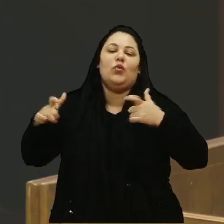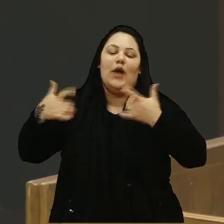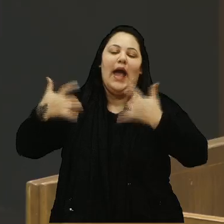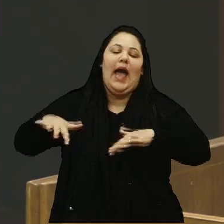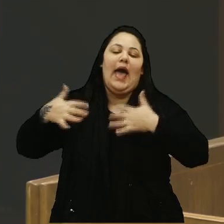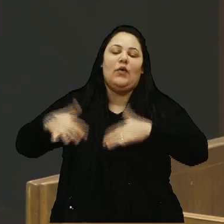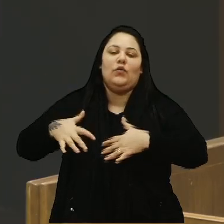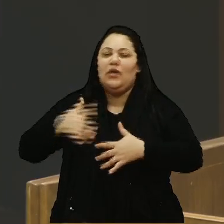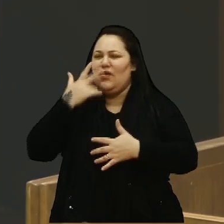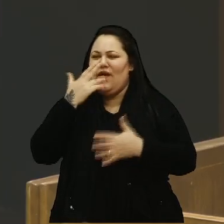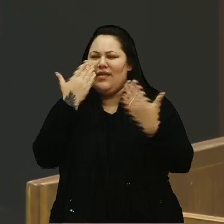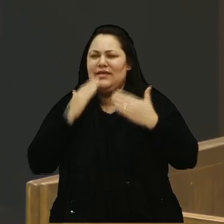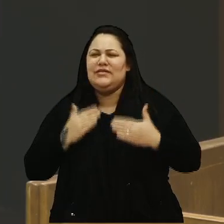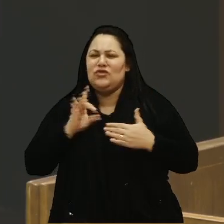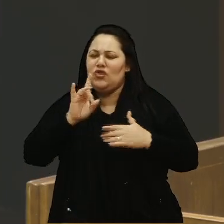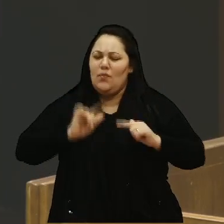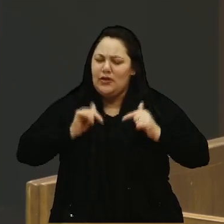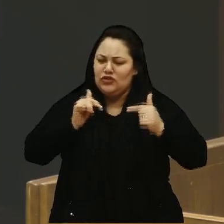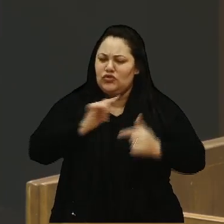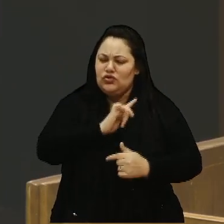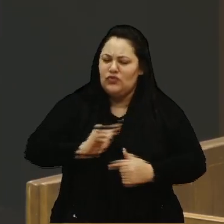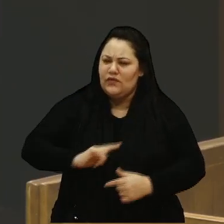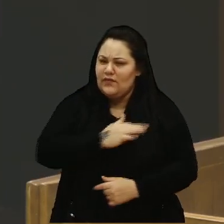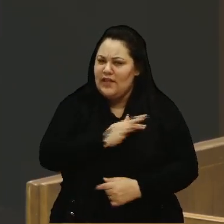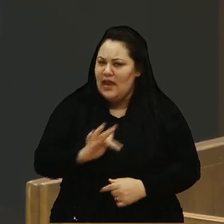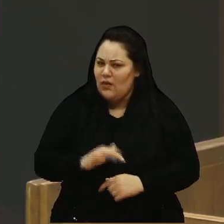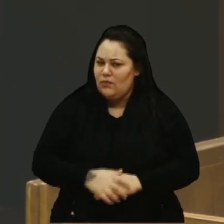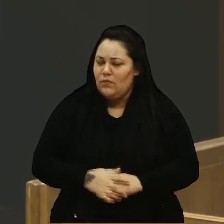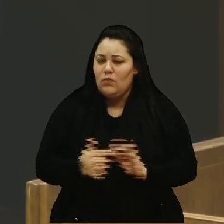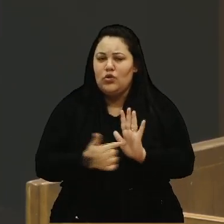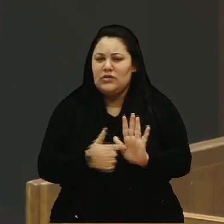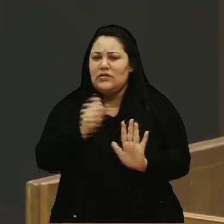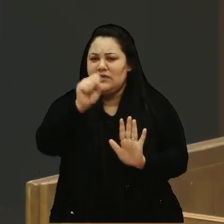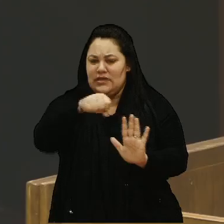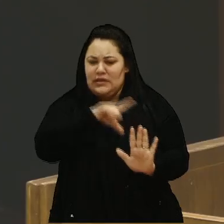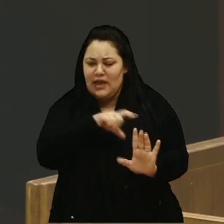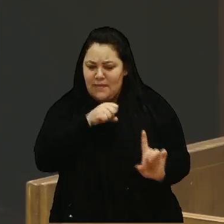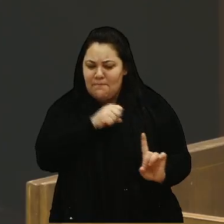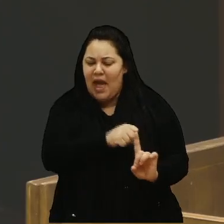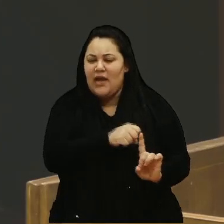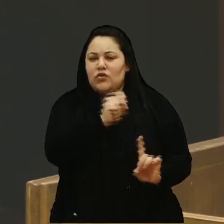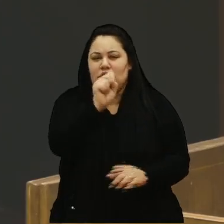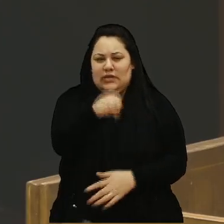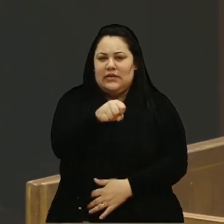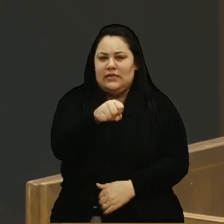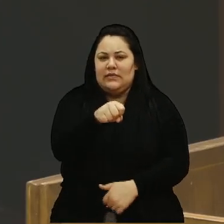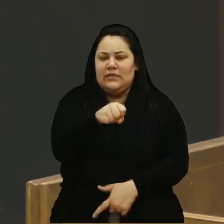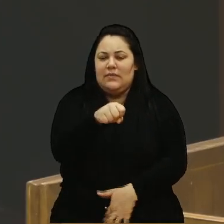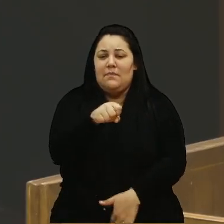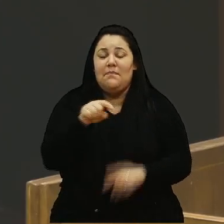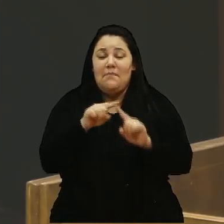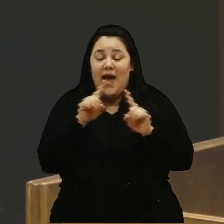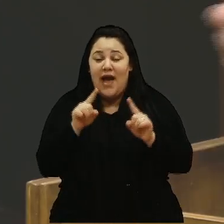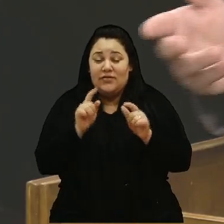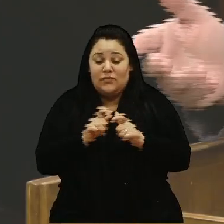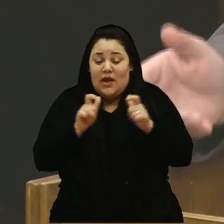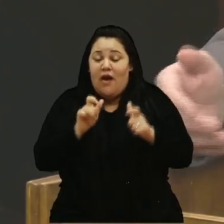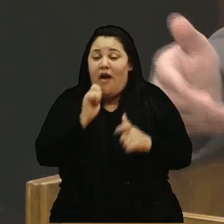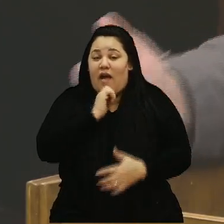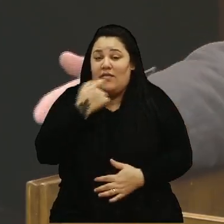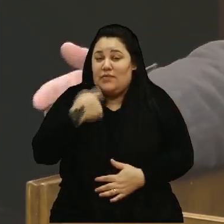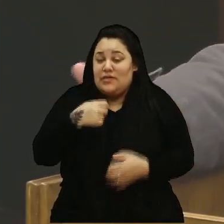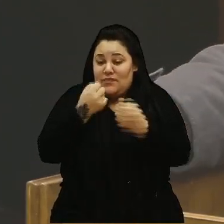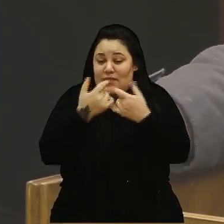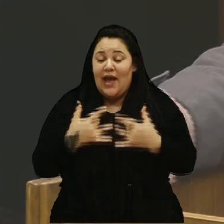considerando apenas essa medida do governo federal, demonstrando que, sim, existe impacto disso, mas o maior impacto ainda precisa ser explicado, porque isso diz